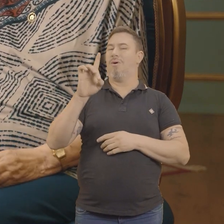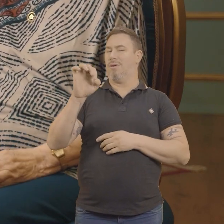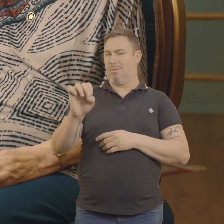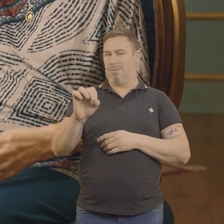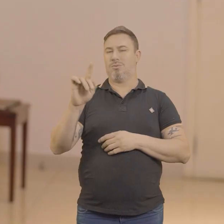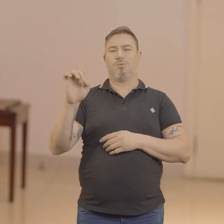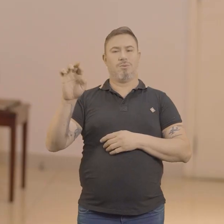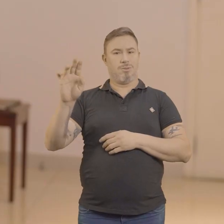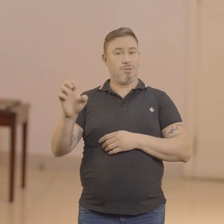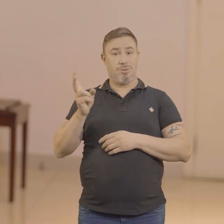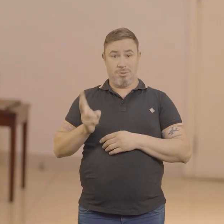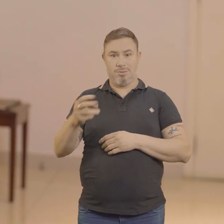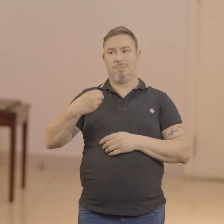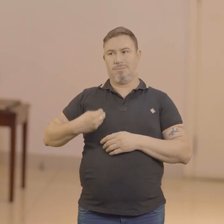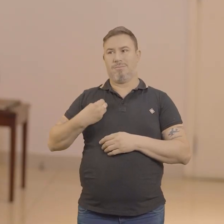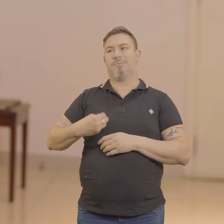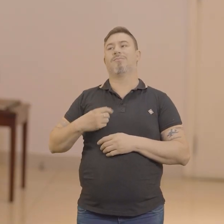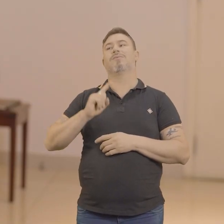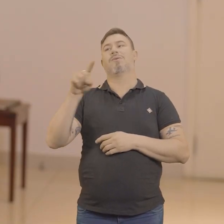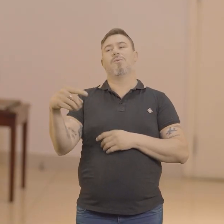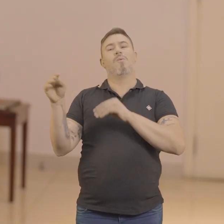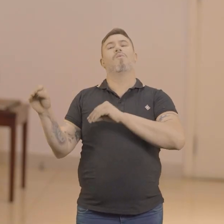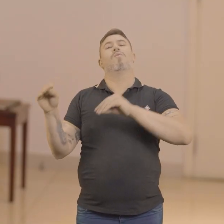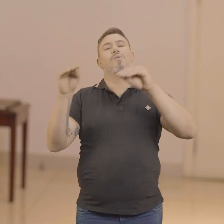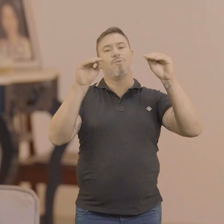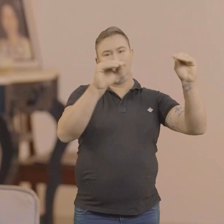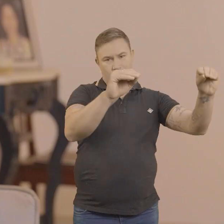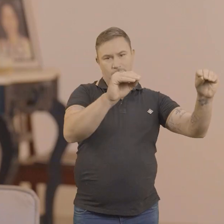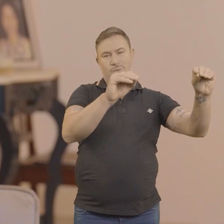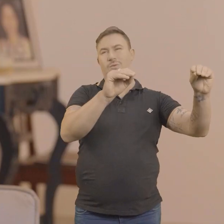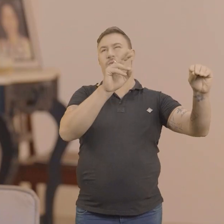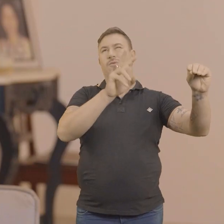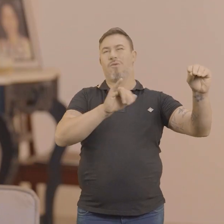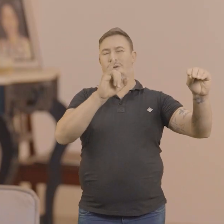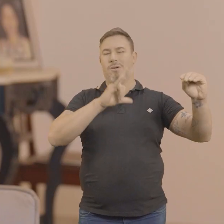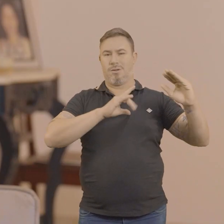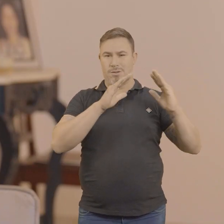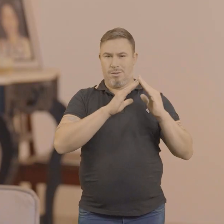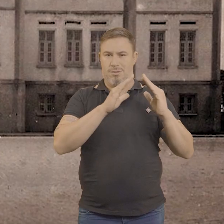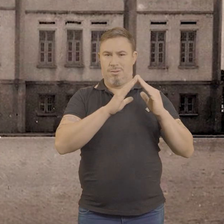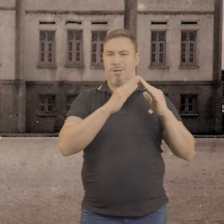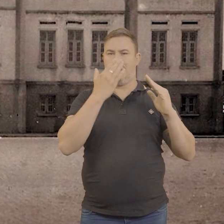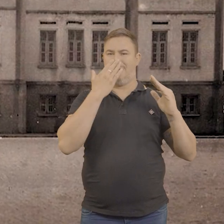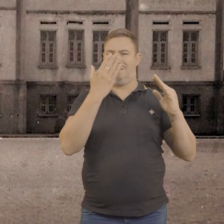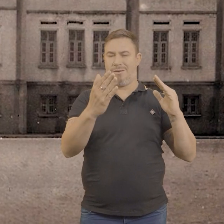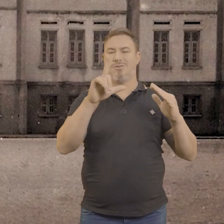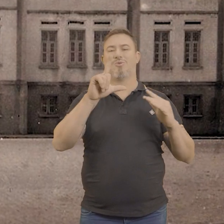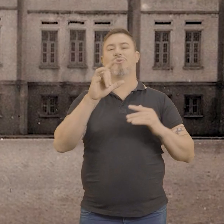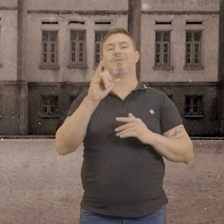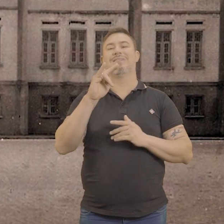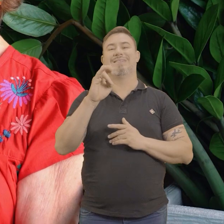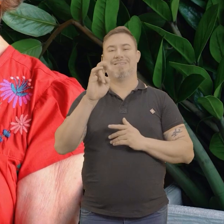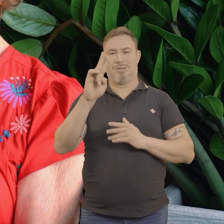lá sempre. E depois ele se transferiu, foi para uma casa em frente ao liceu, né?